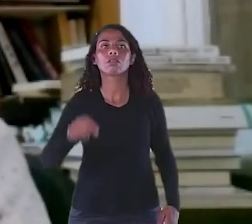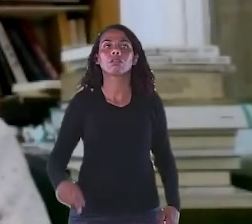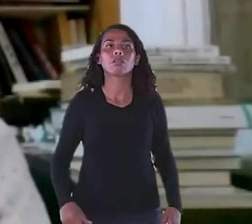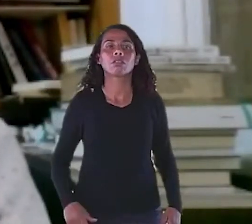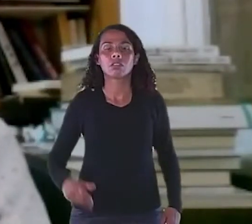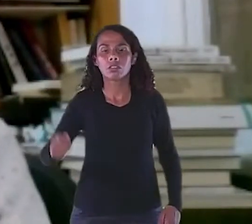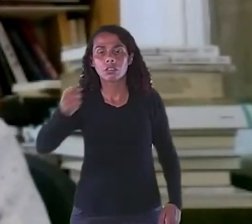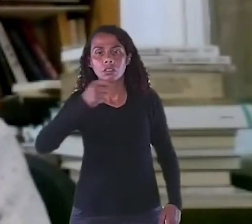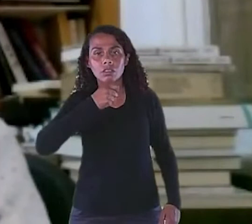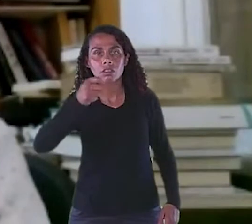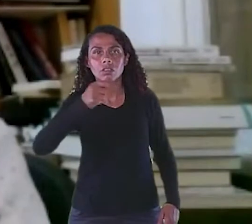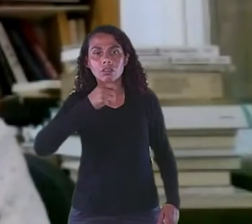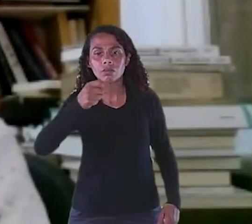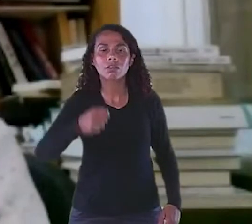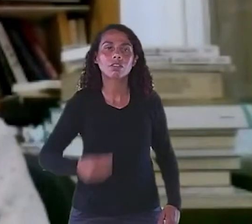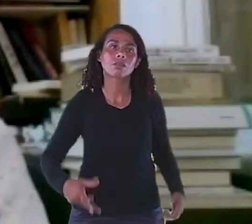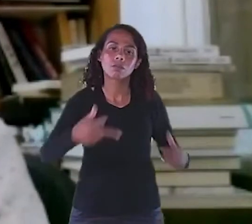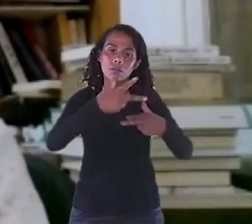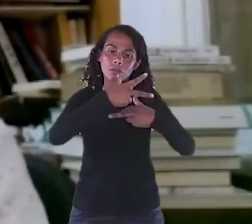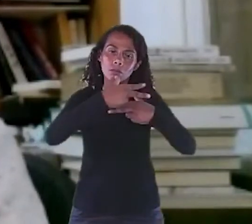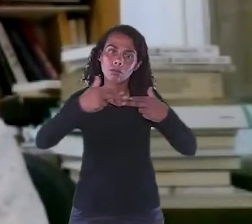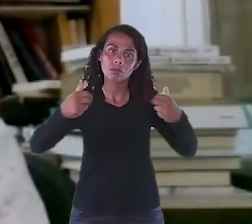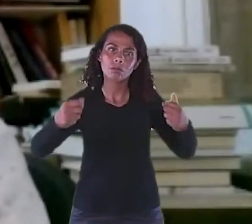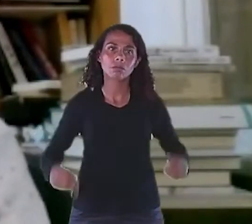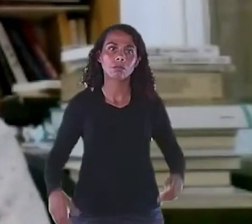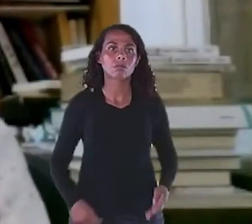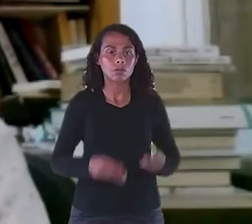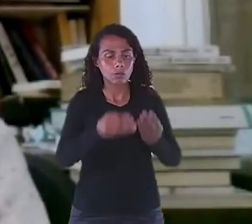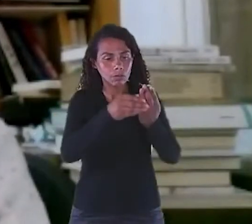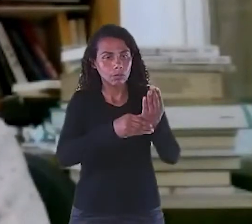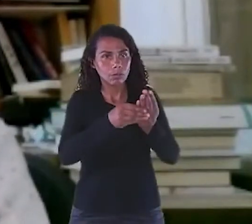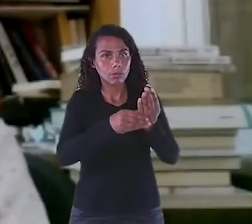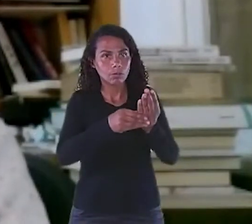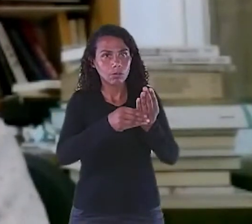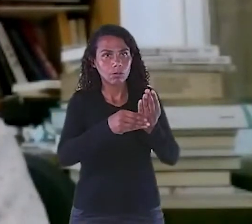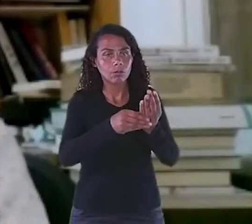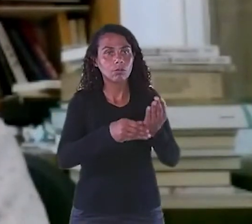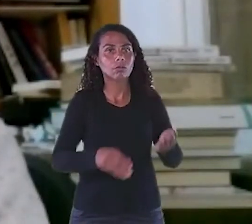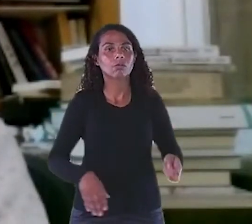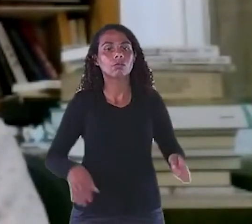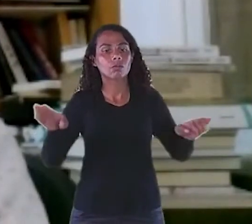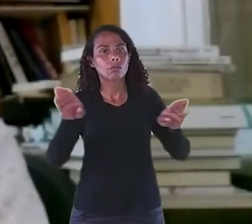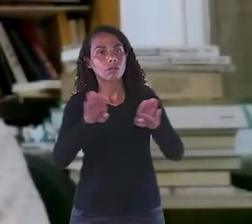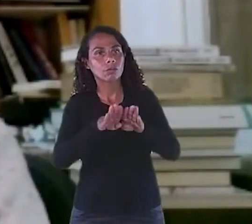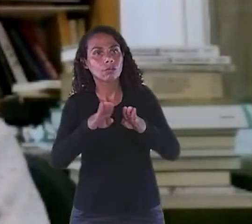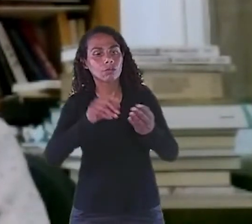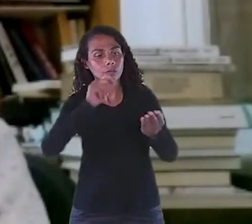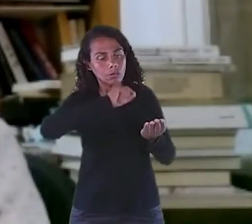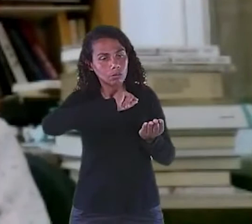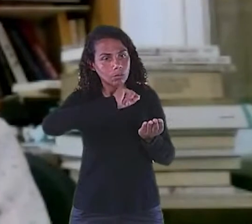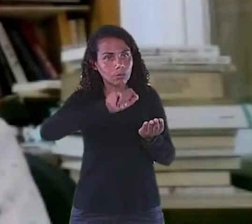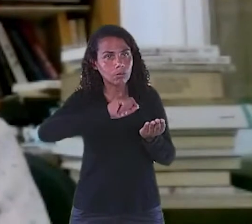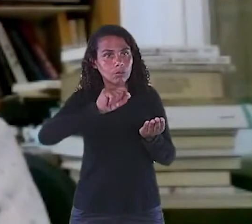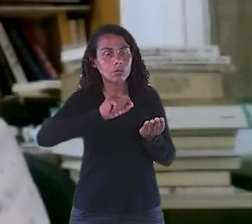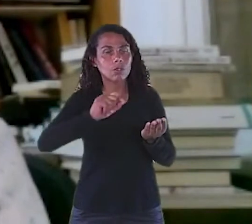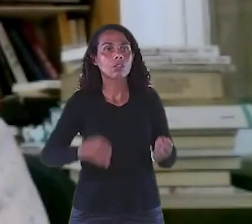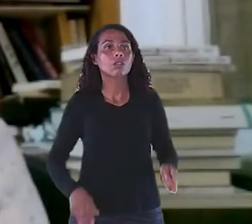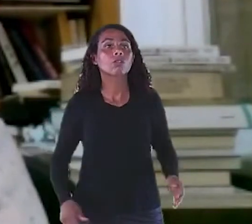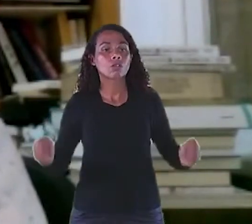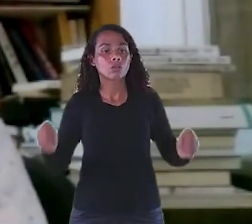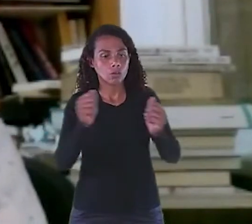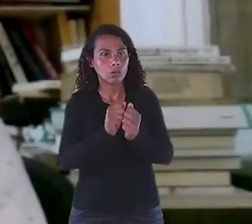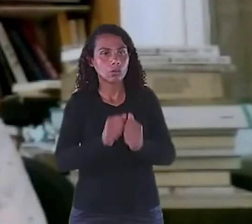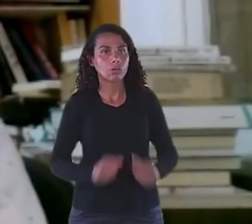temáticas, e daí tirar um livro de entrevista. Eu estava muito baseado lá no livro do meu amigo Ricardo Sete,